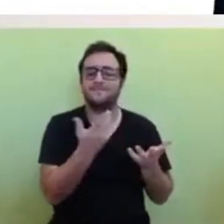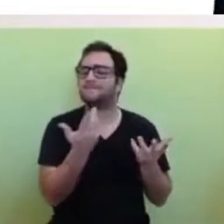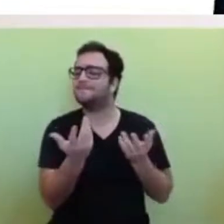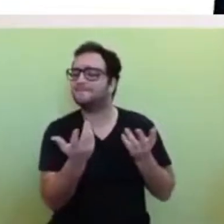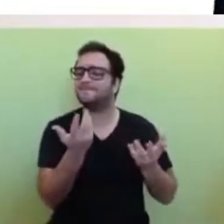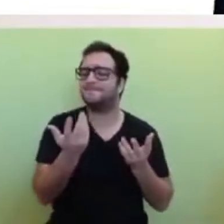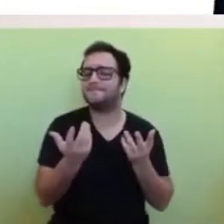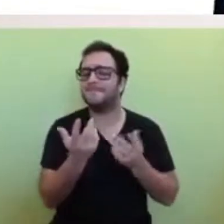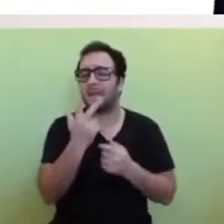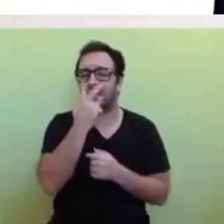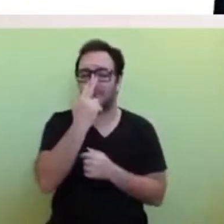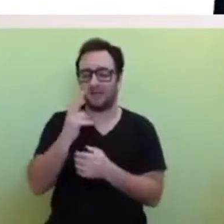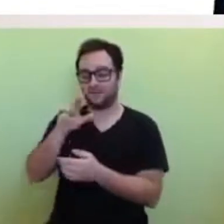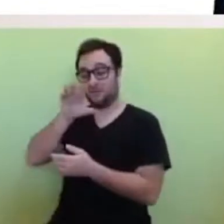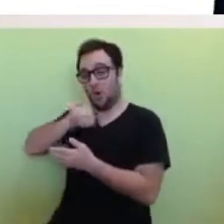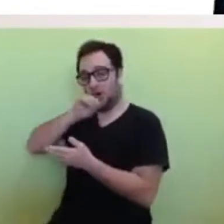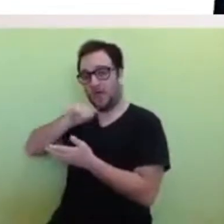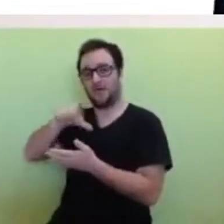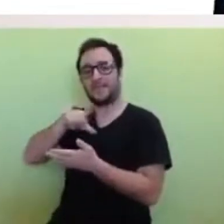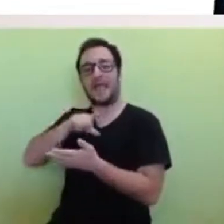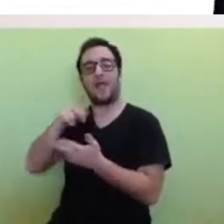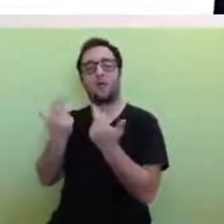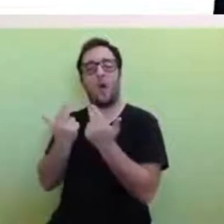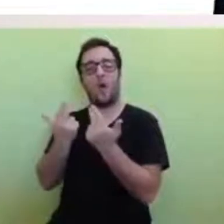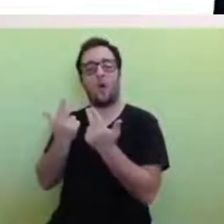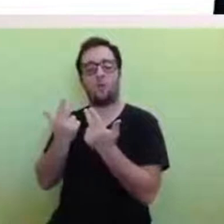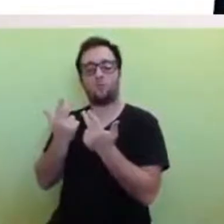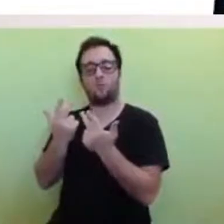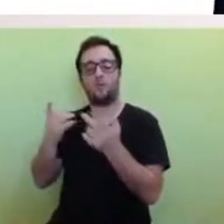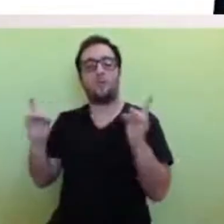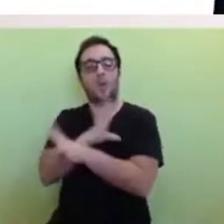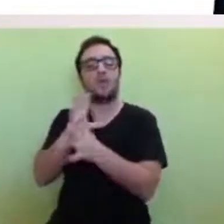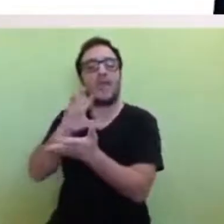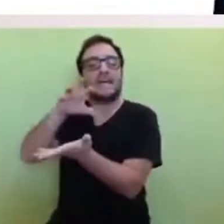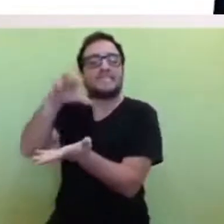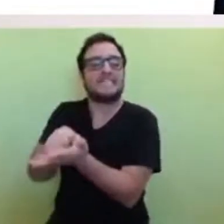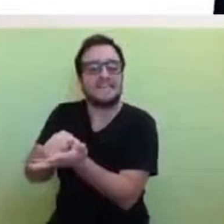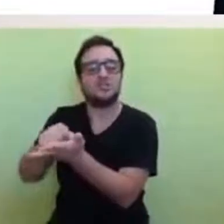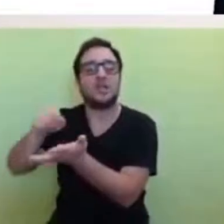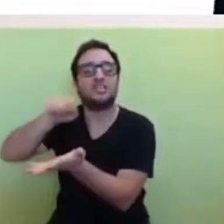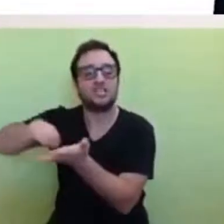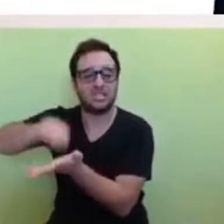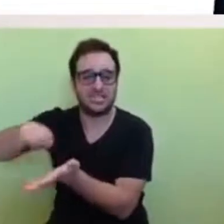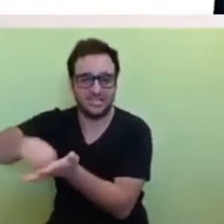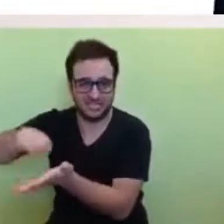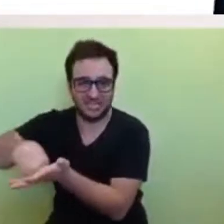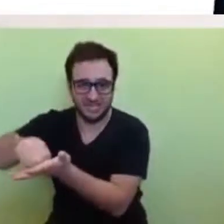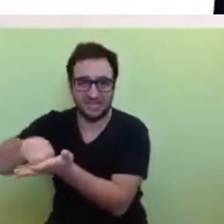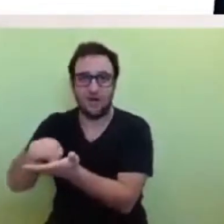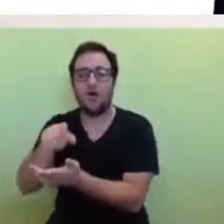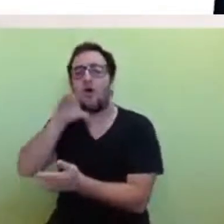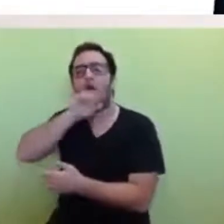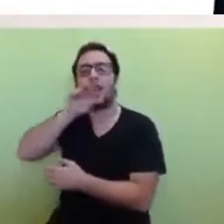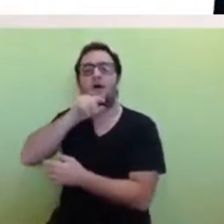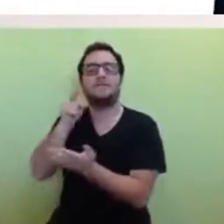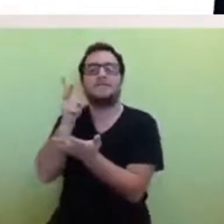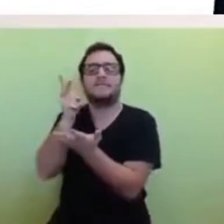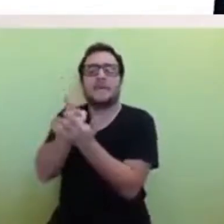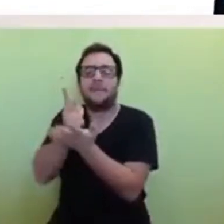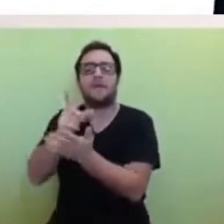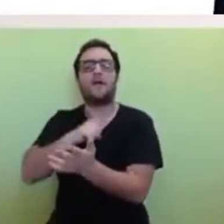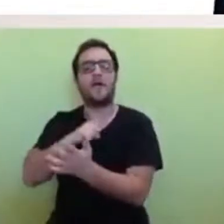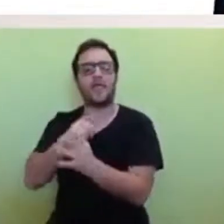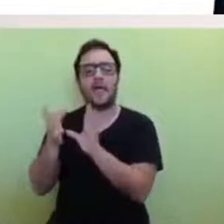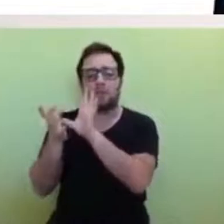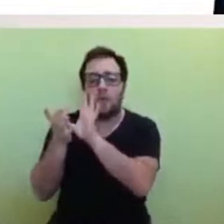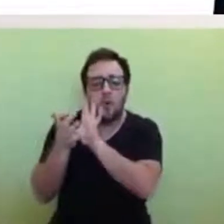se diferencia da fala em alguns aspectos, né? Por exemplo, a fala ela sempre está dentro de um contexto, enquanto a escrita